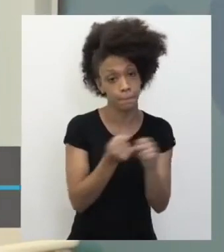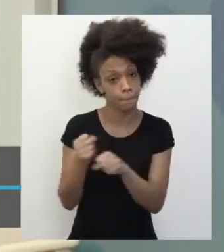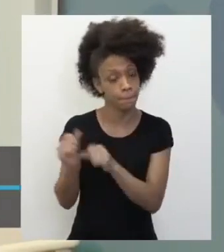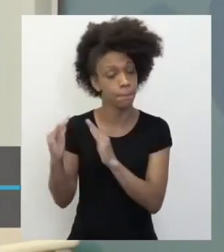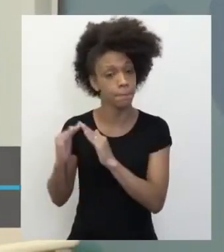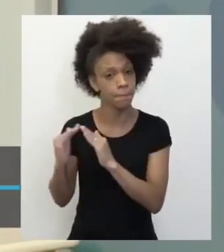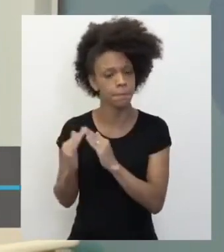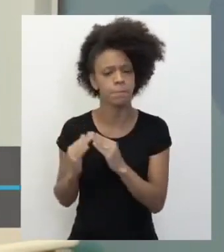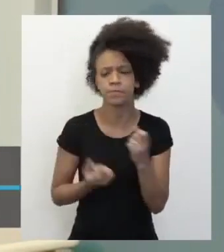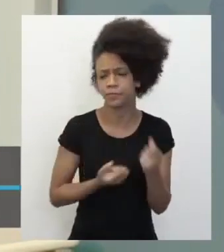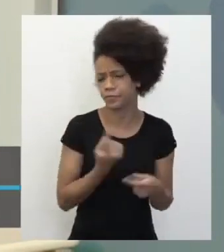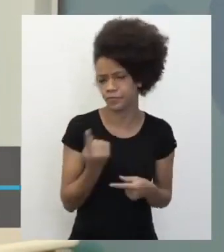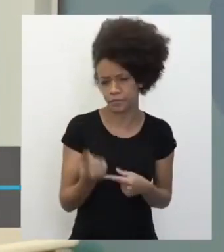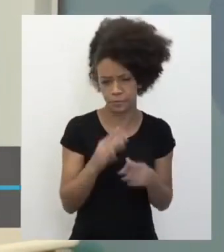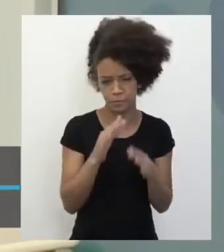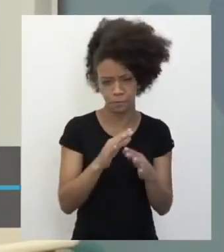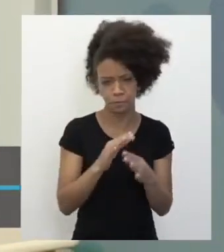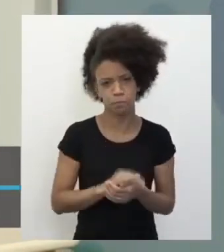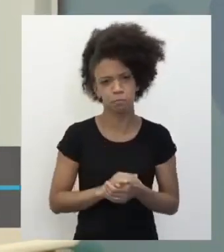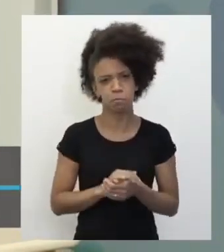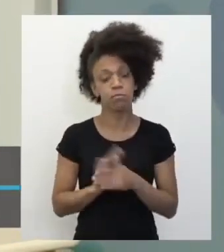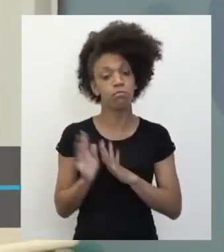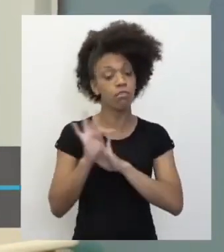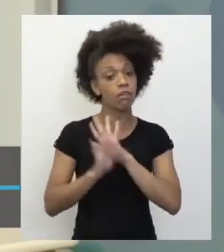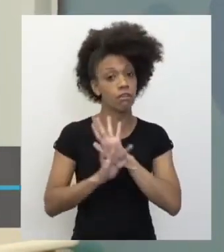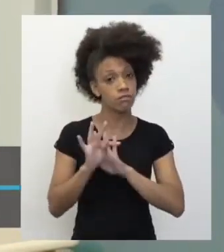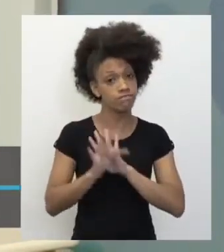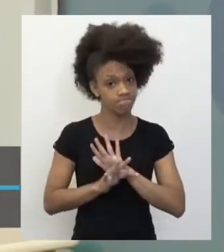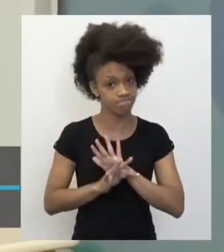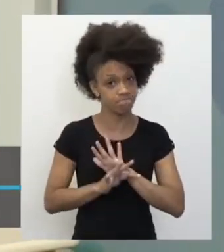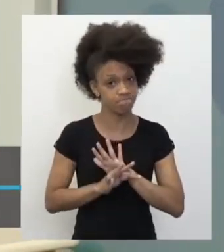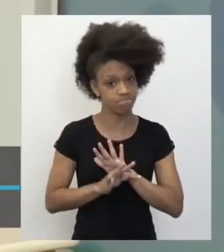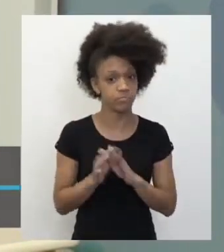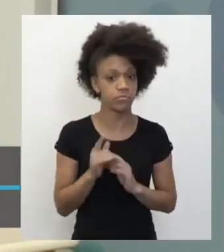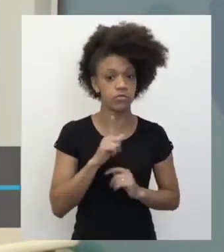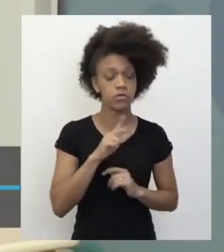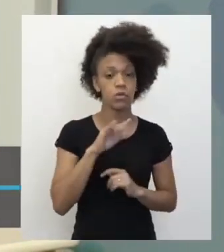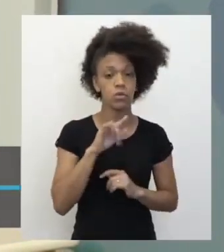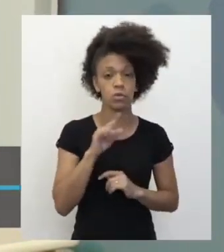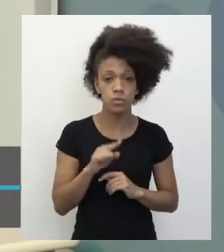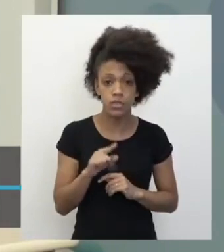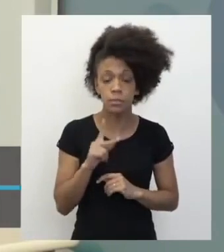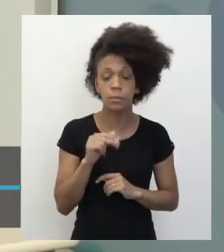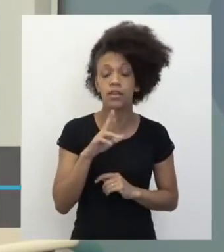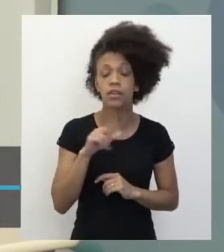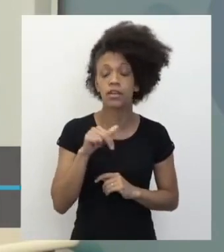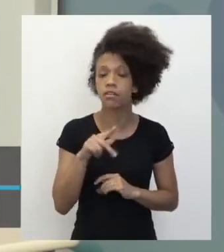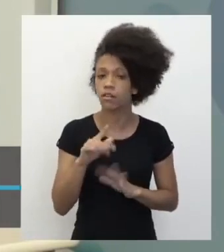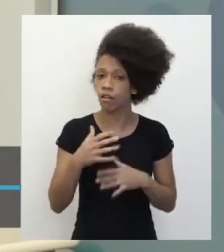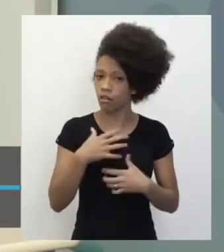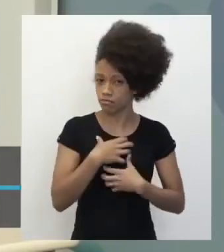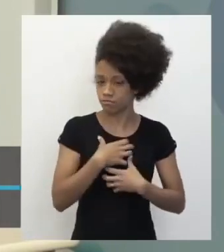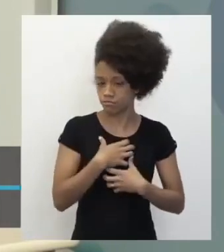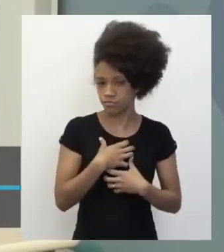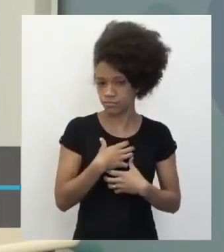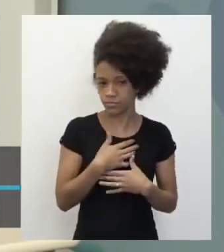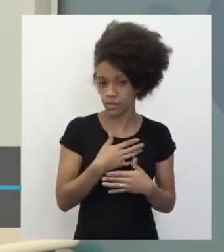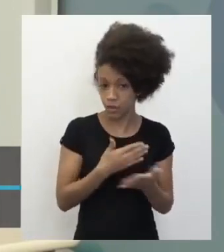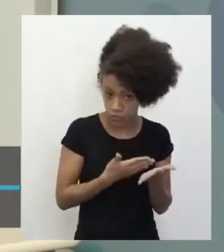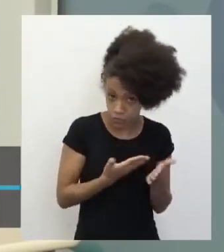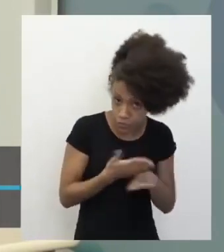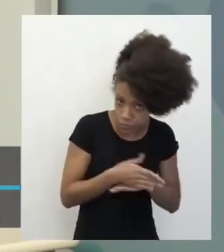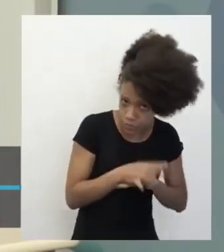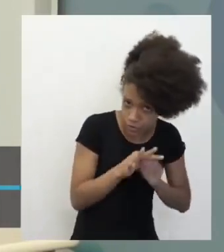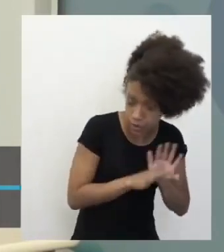coisas. Mas o texto, a parte de Inês Pereira, de certa forma, começa desta maneira. Vamos chegar no texto,